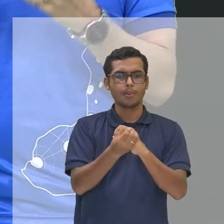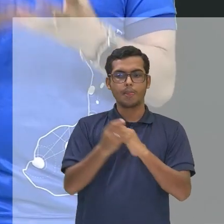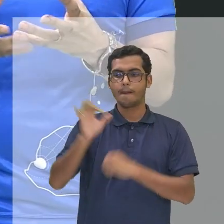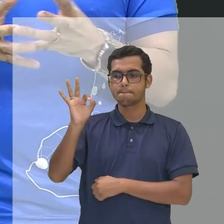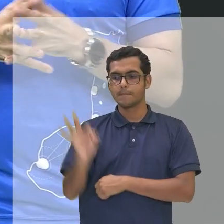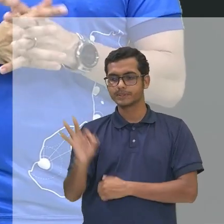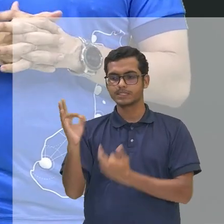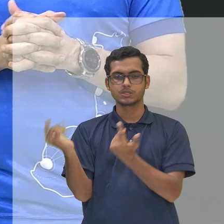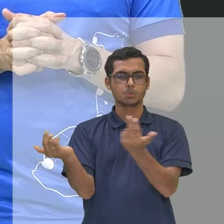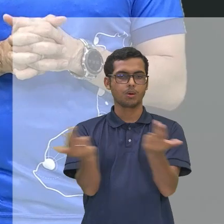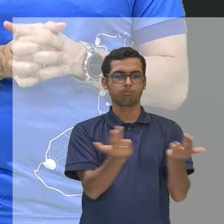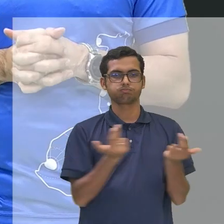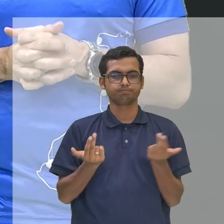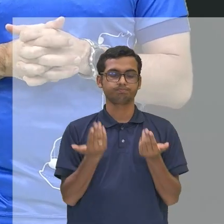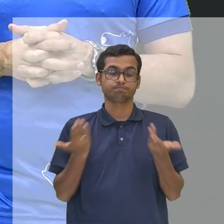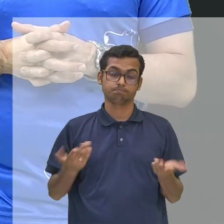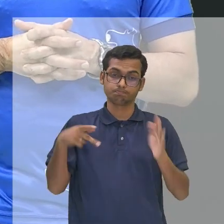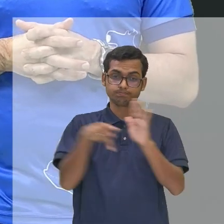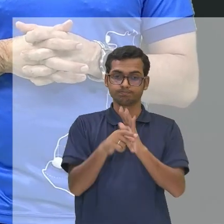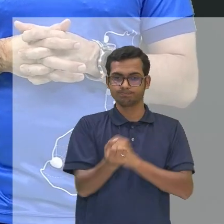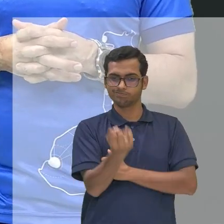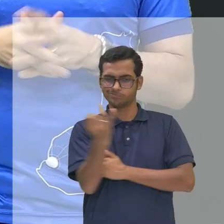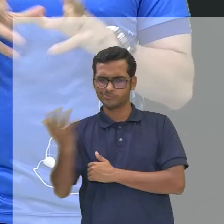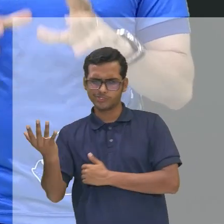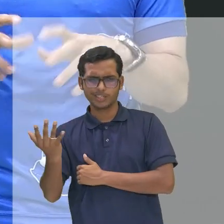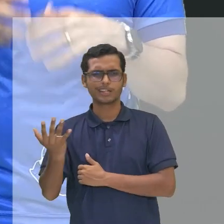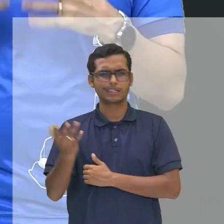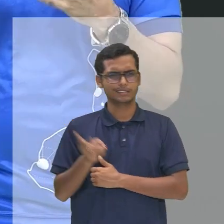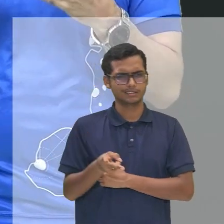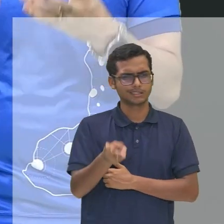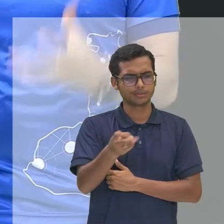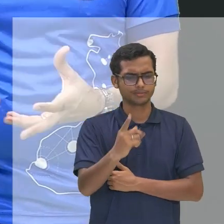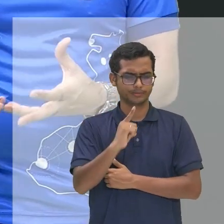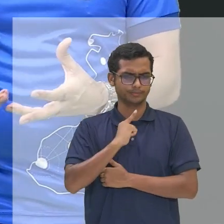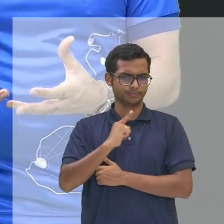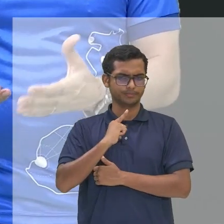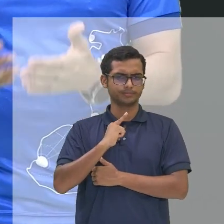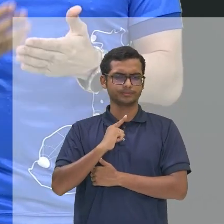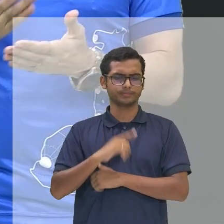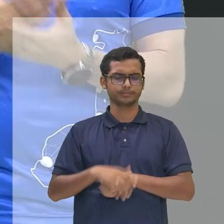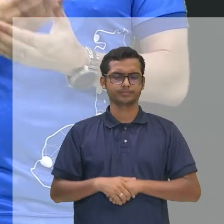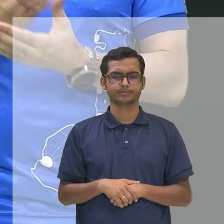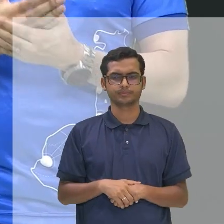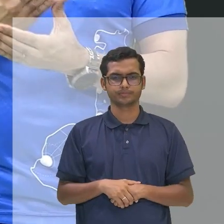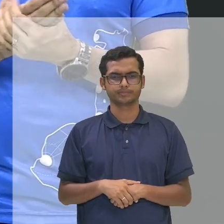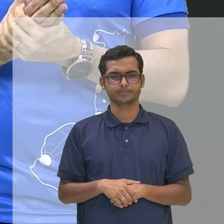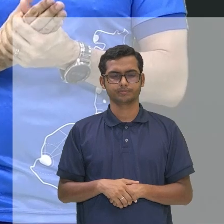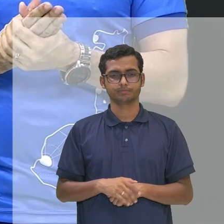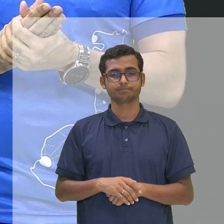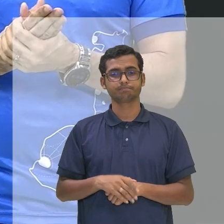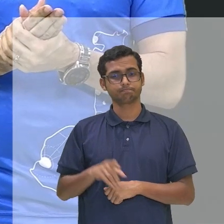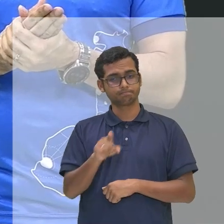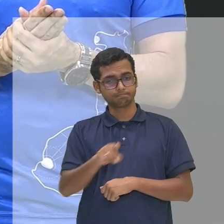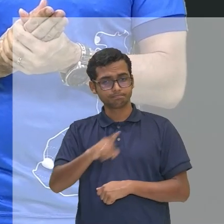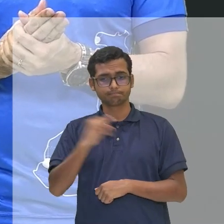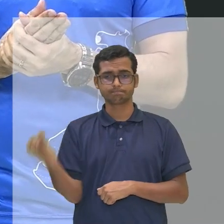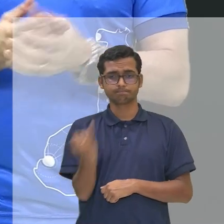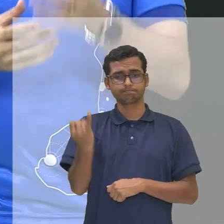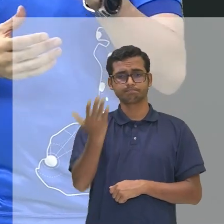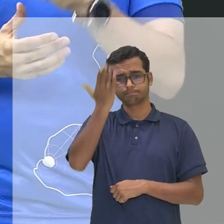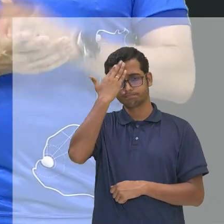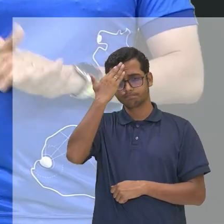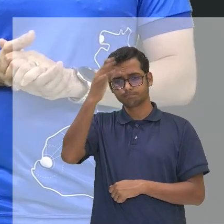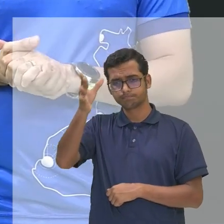proporções, elas são definidas, tá? Essa proporção, ela sempre vai existir. E é importante você ter isso